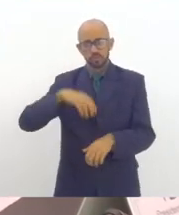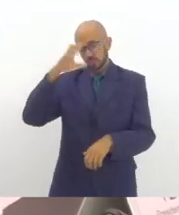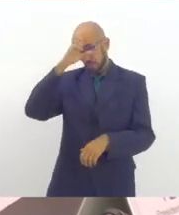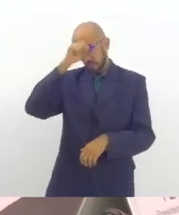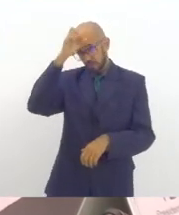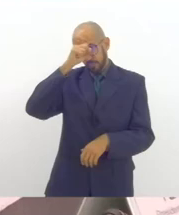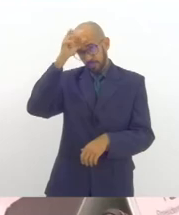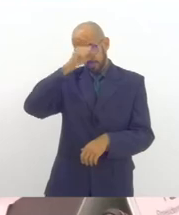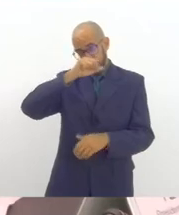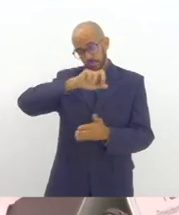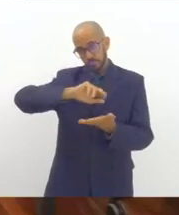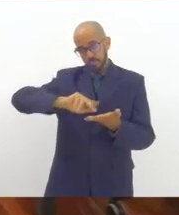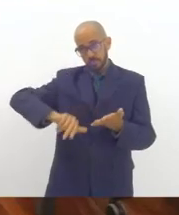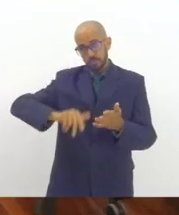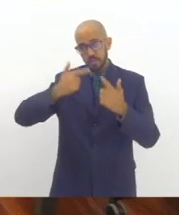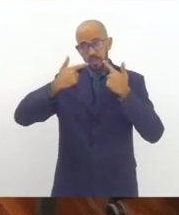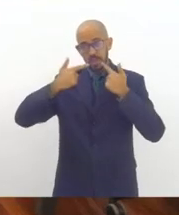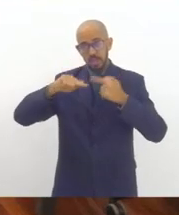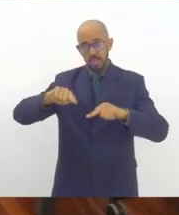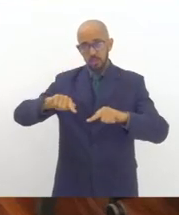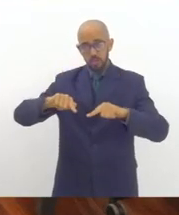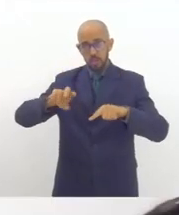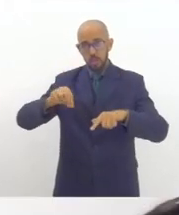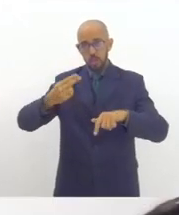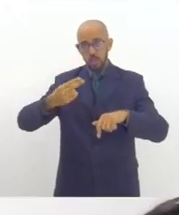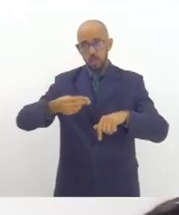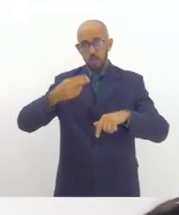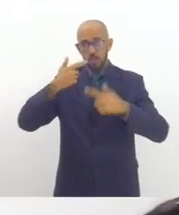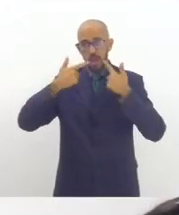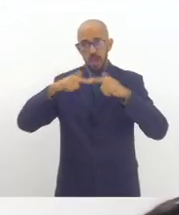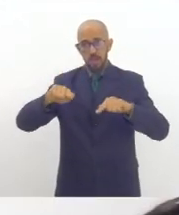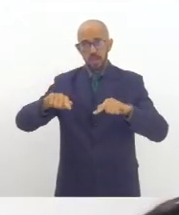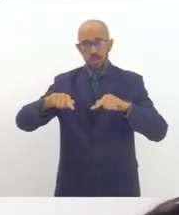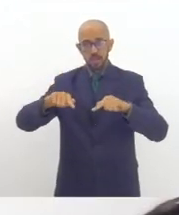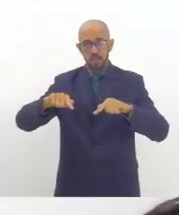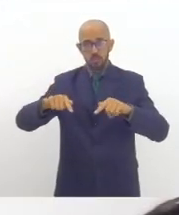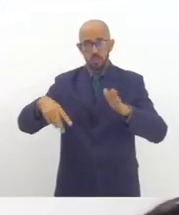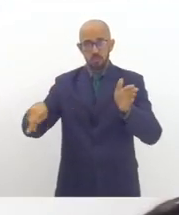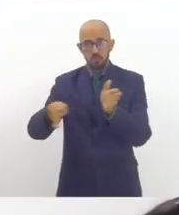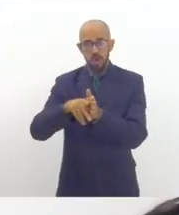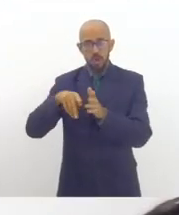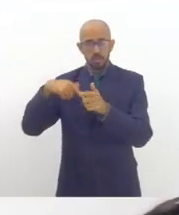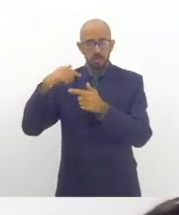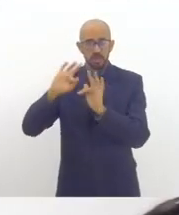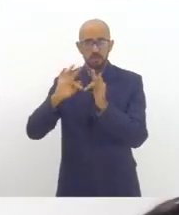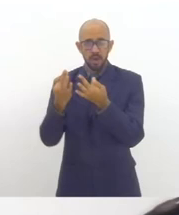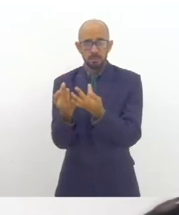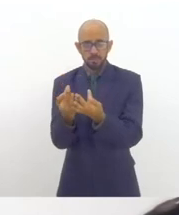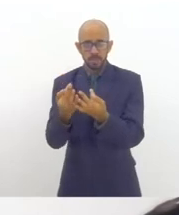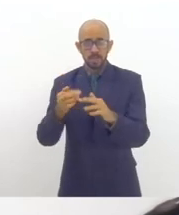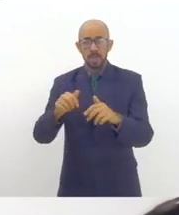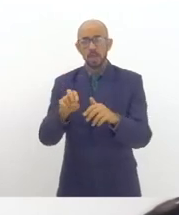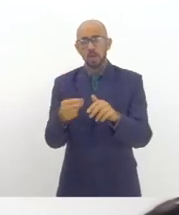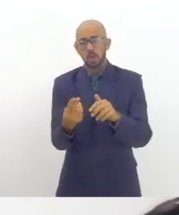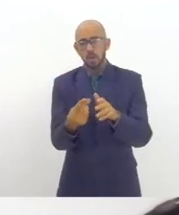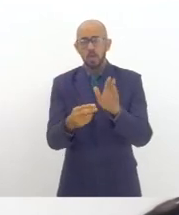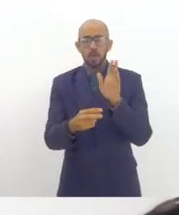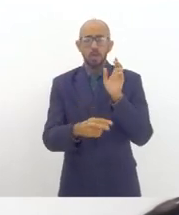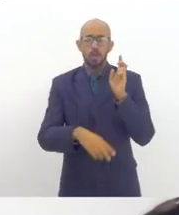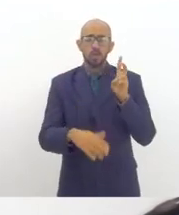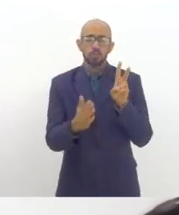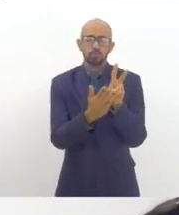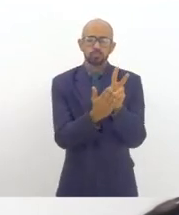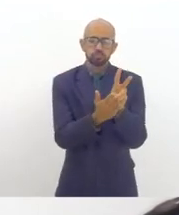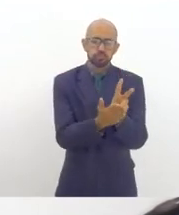das diferentes línguas, seja da sua língua materna, seja das línguas estrangeiras, indígenas, libras, parte fundamental do seu